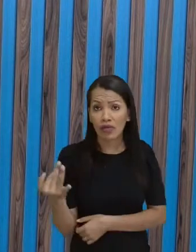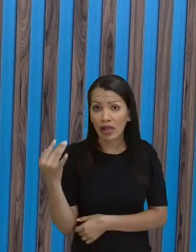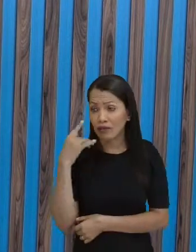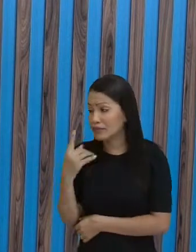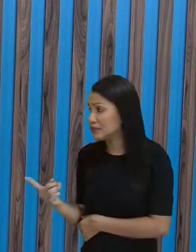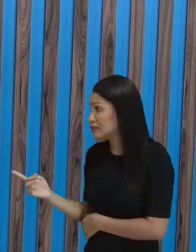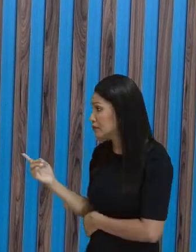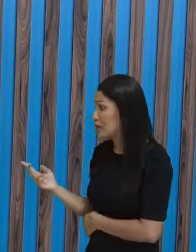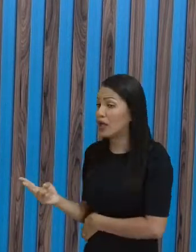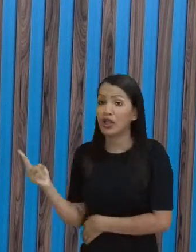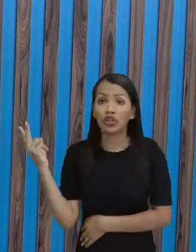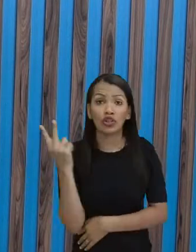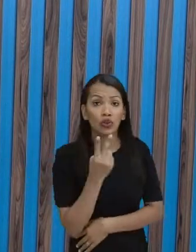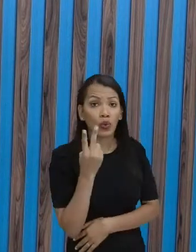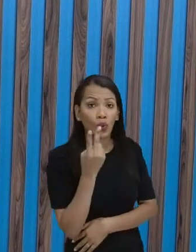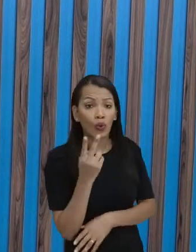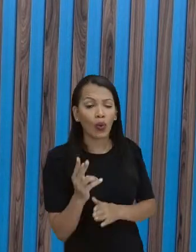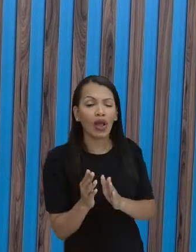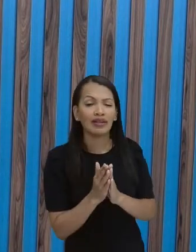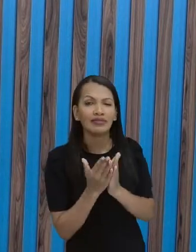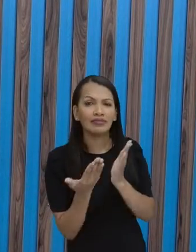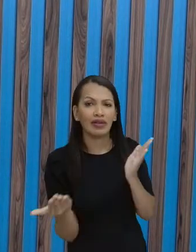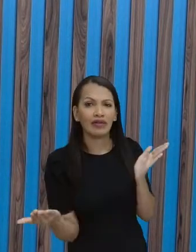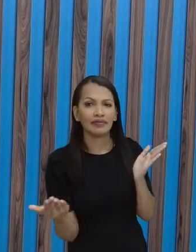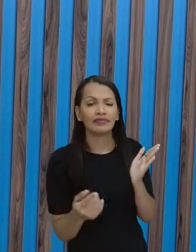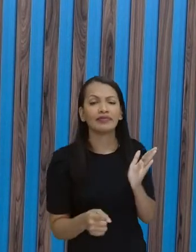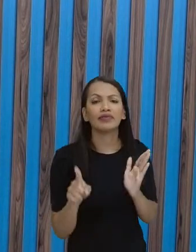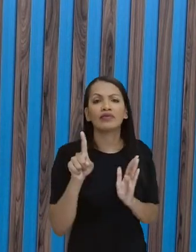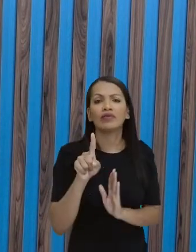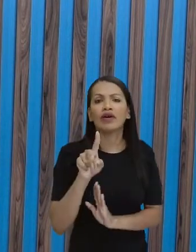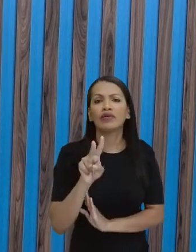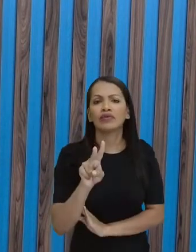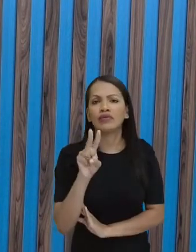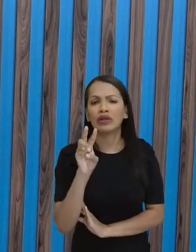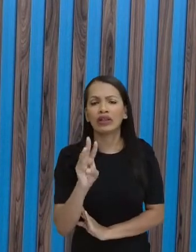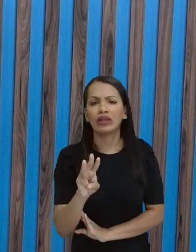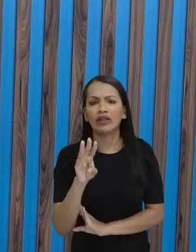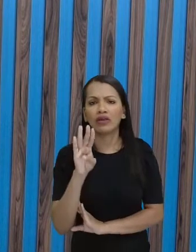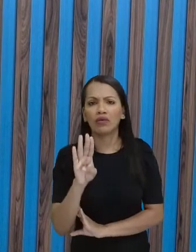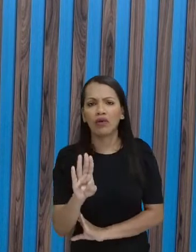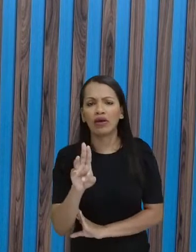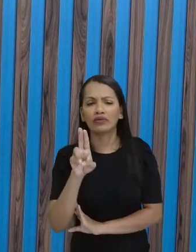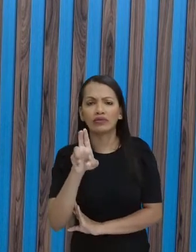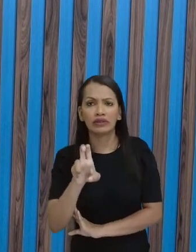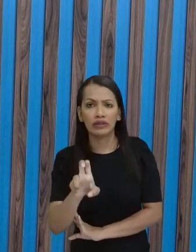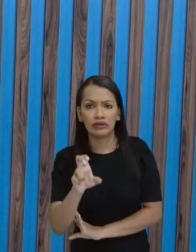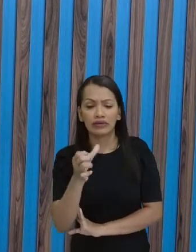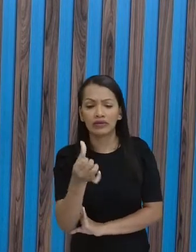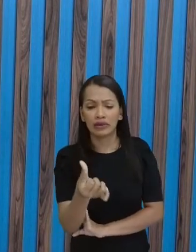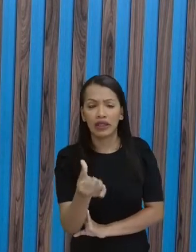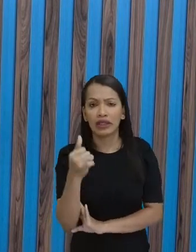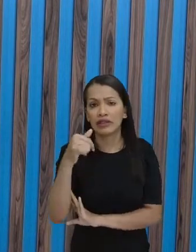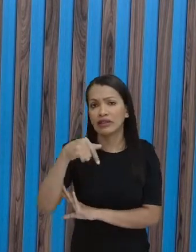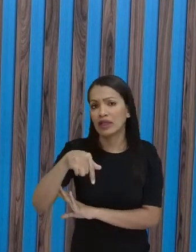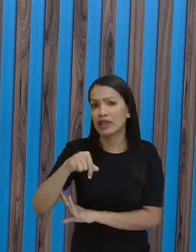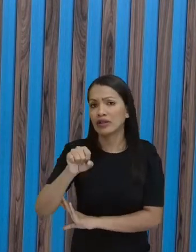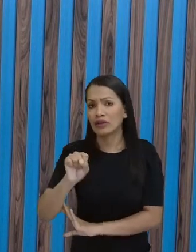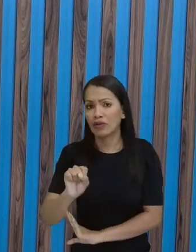2 páginas. Quantas figurinhas? 1, 2, 3, 4, 5, 6,